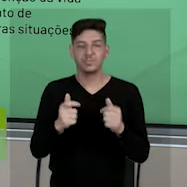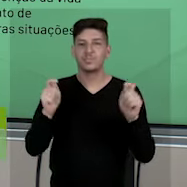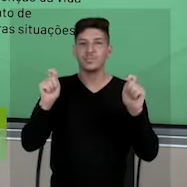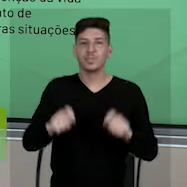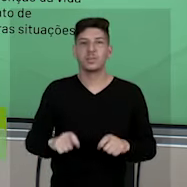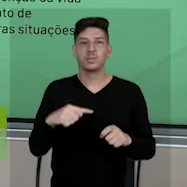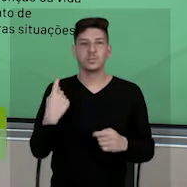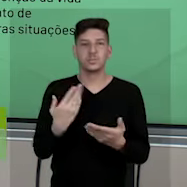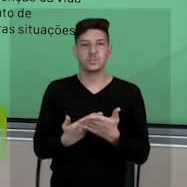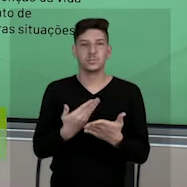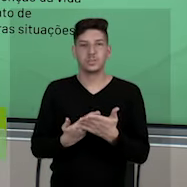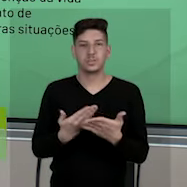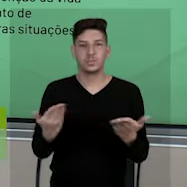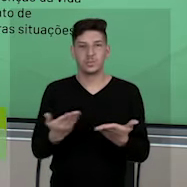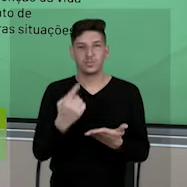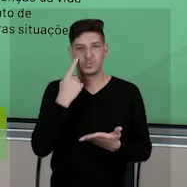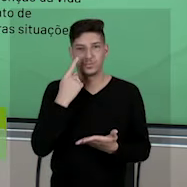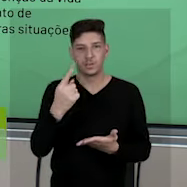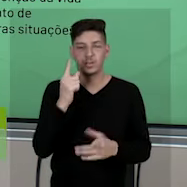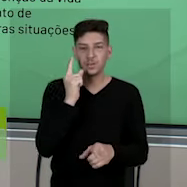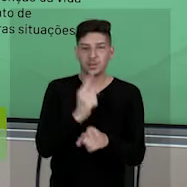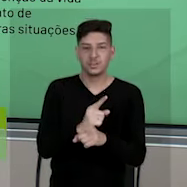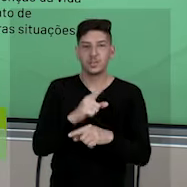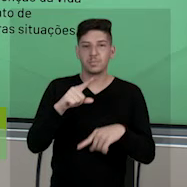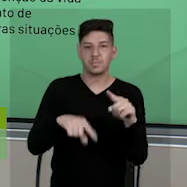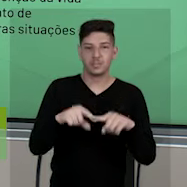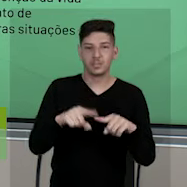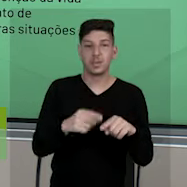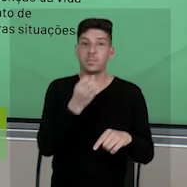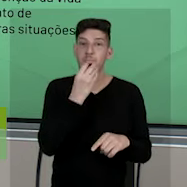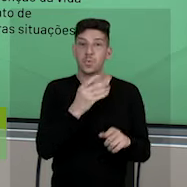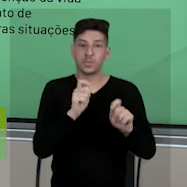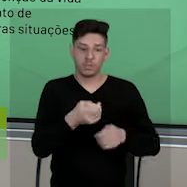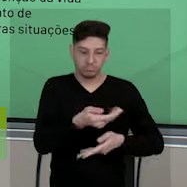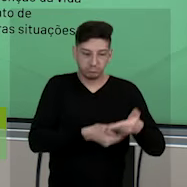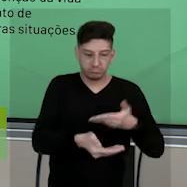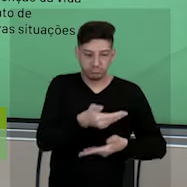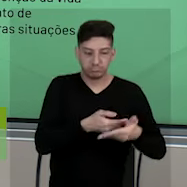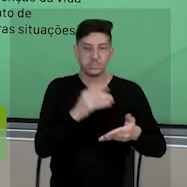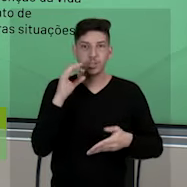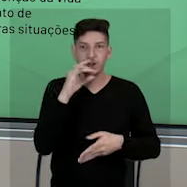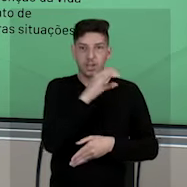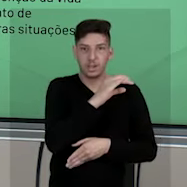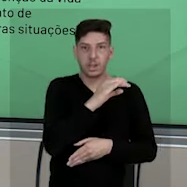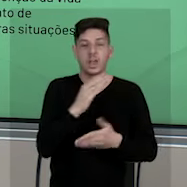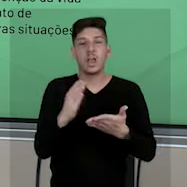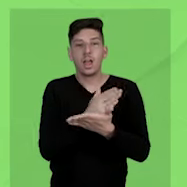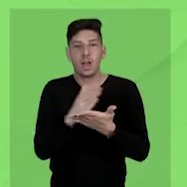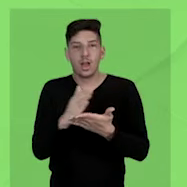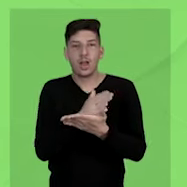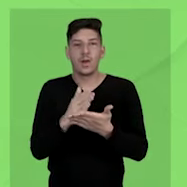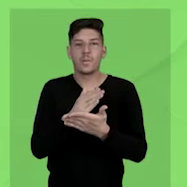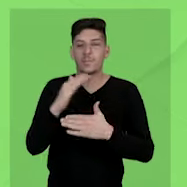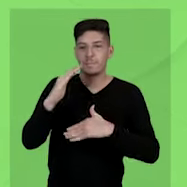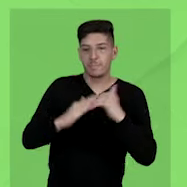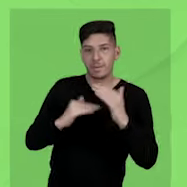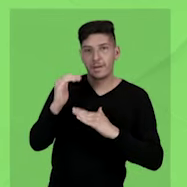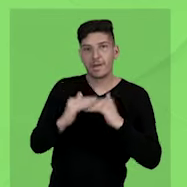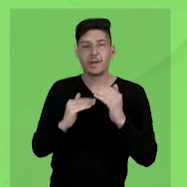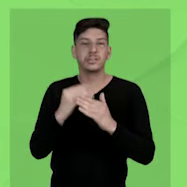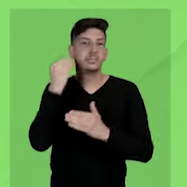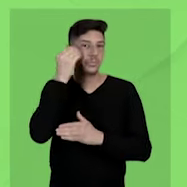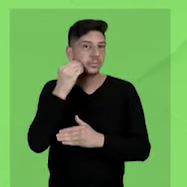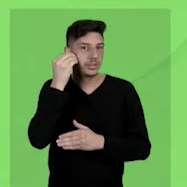que trabalharemos hoje: identificar materiais como bons e maus condutores de calor na análise de situações práticas e experimentais na vida